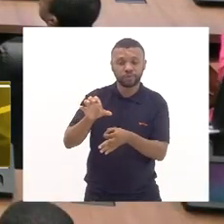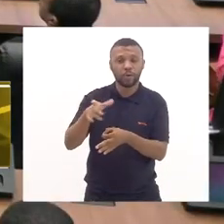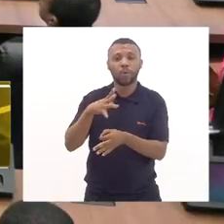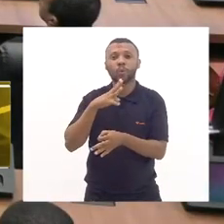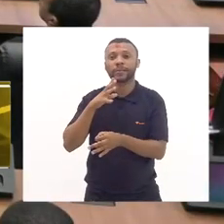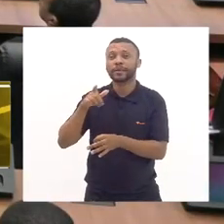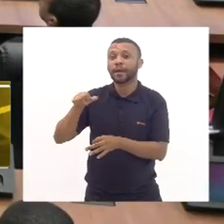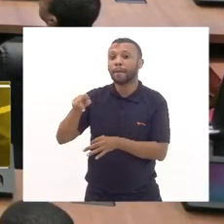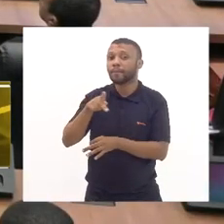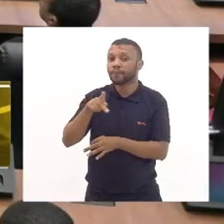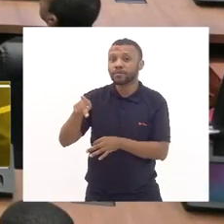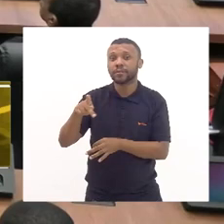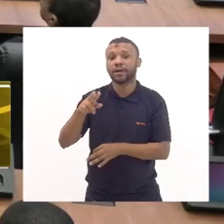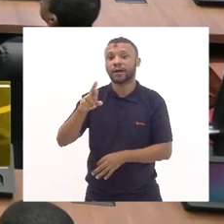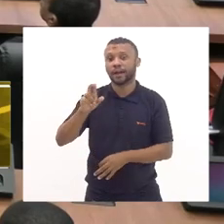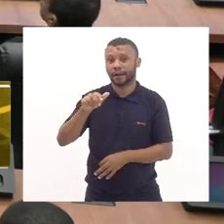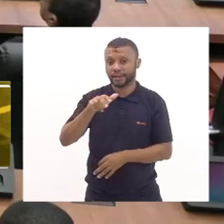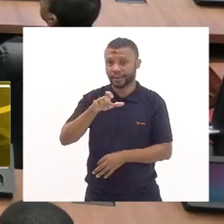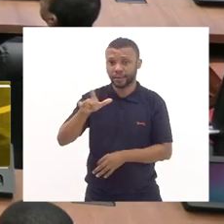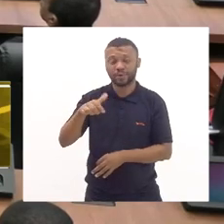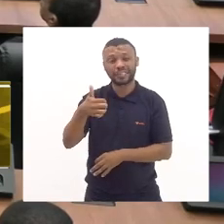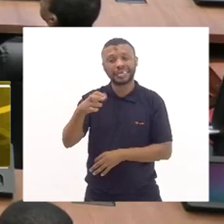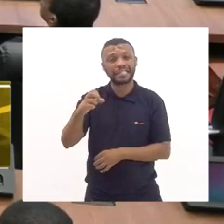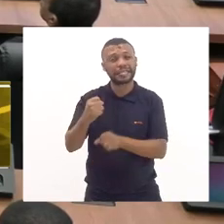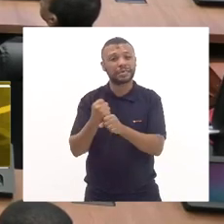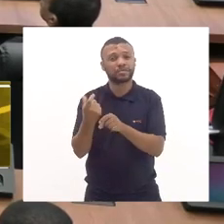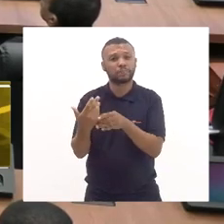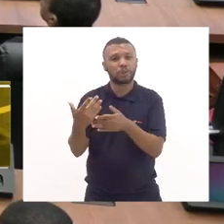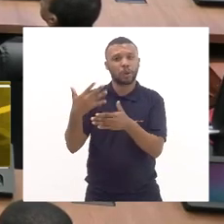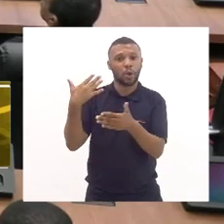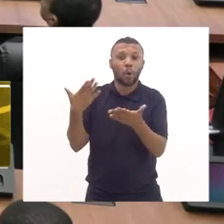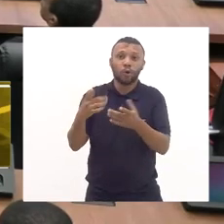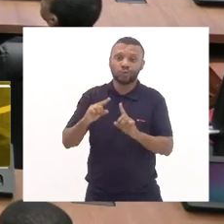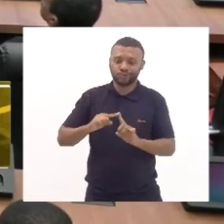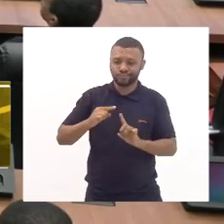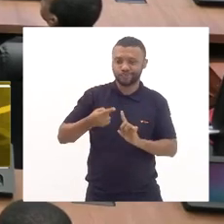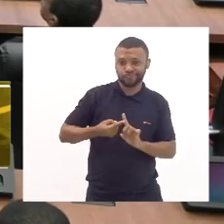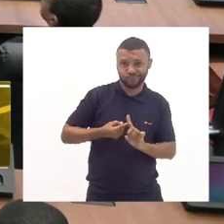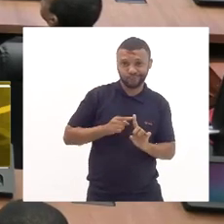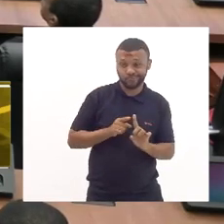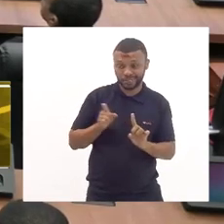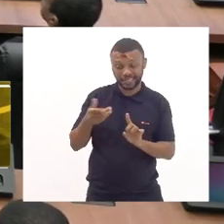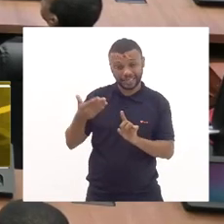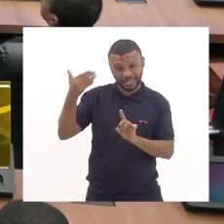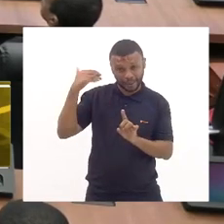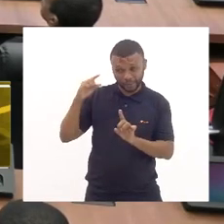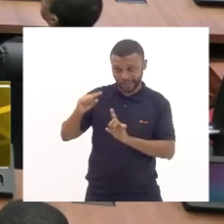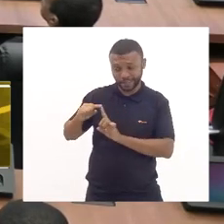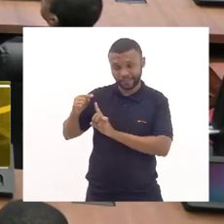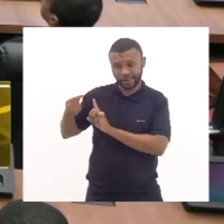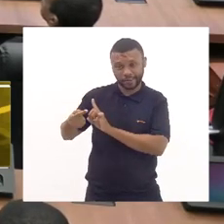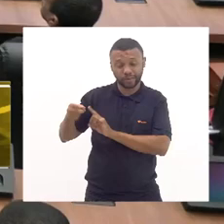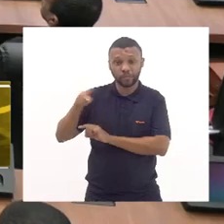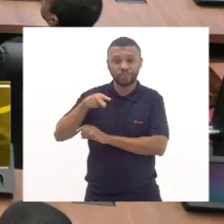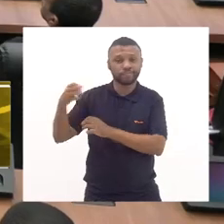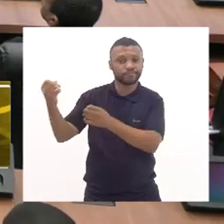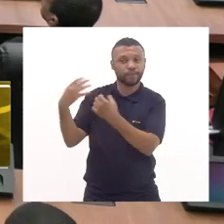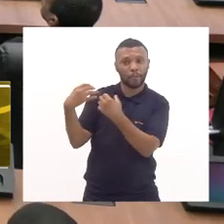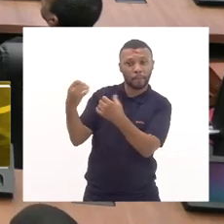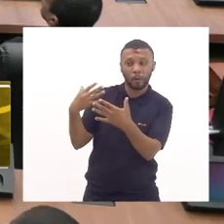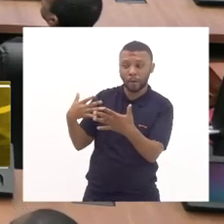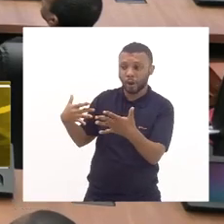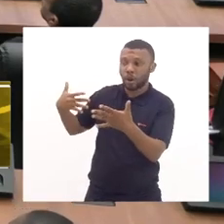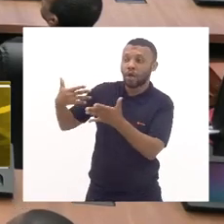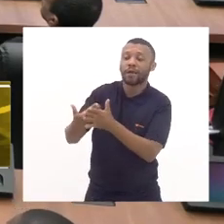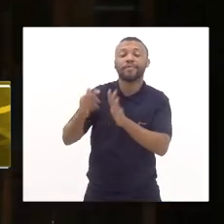Raquel Stasiak há 15 anos. Hoje eu estou grávida. Ela estava grávida quando foi minha professora, deu aula até o